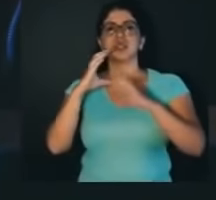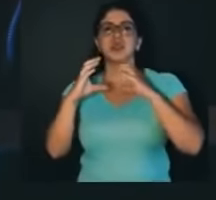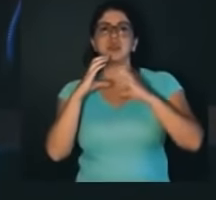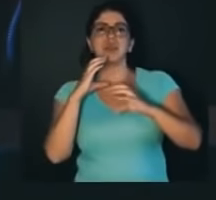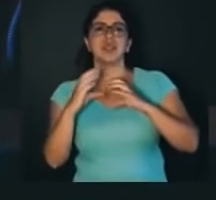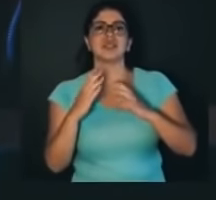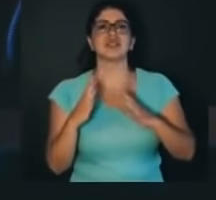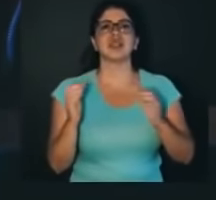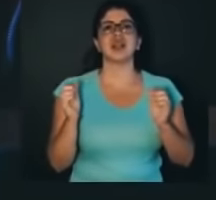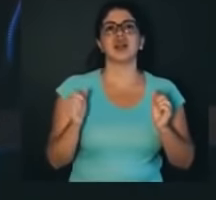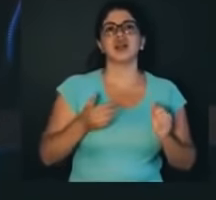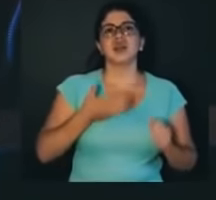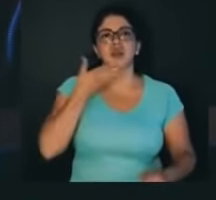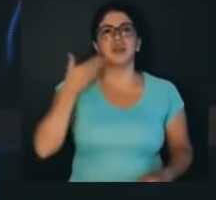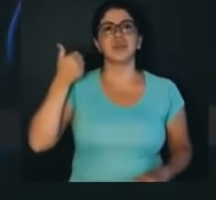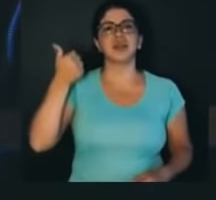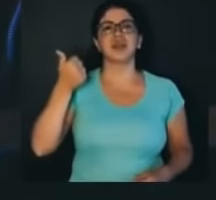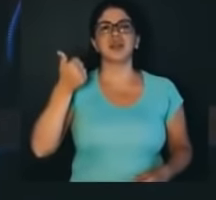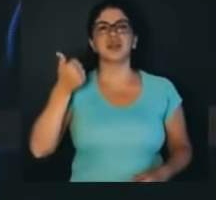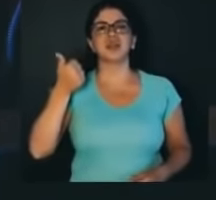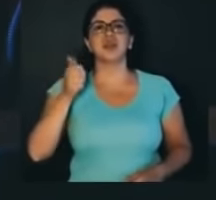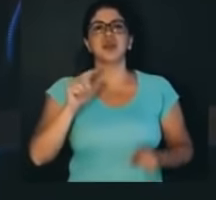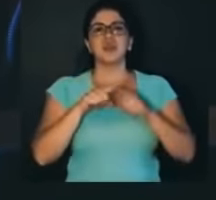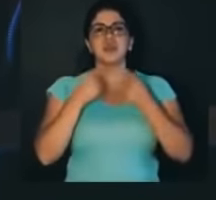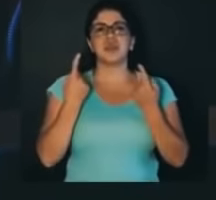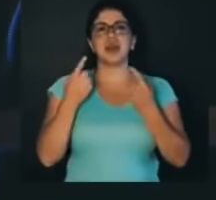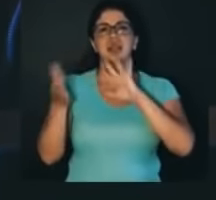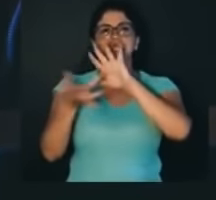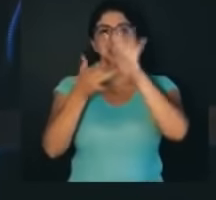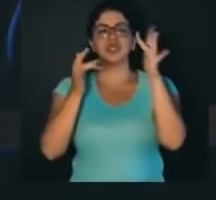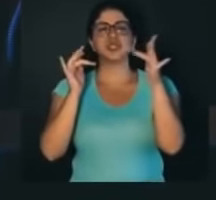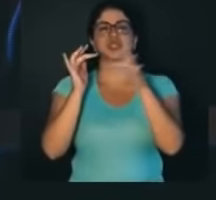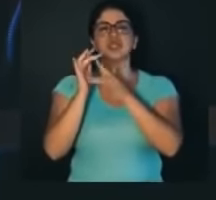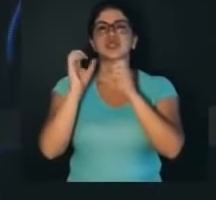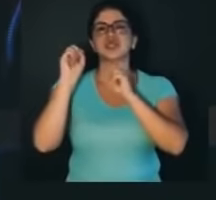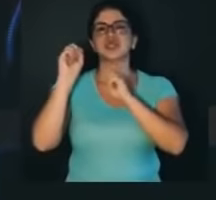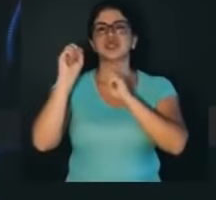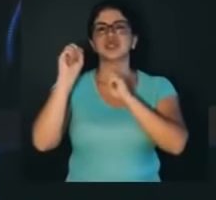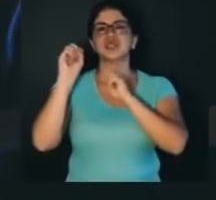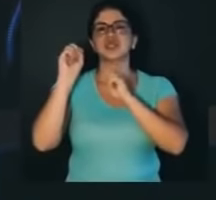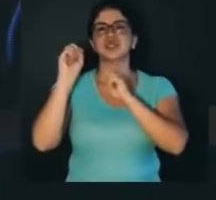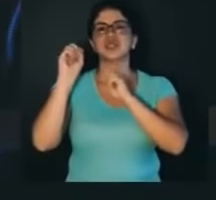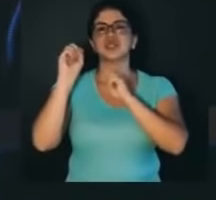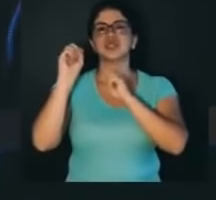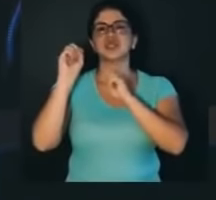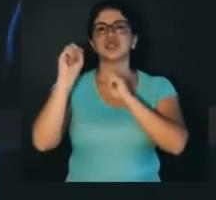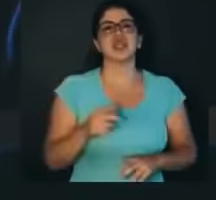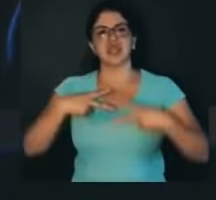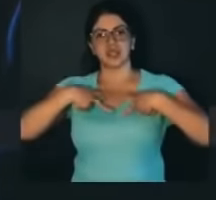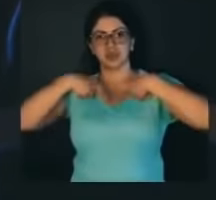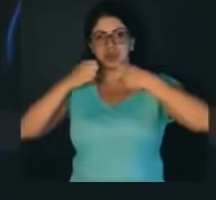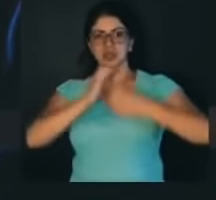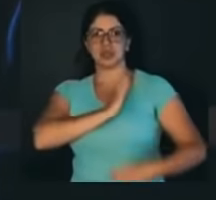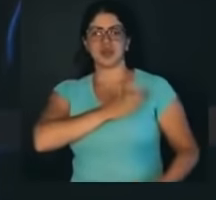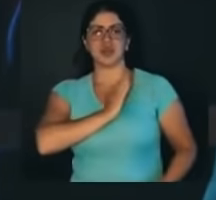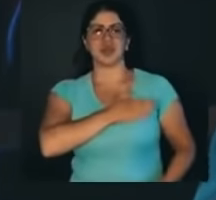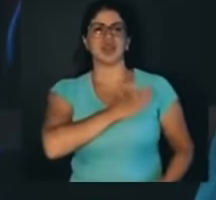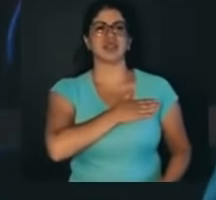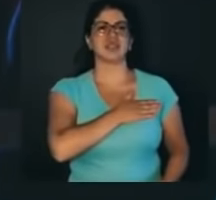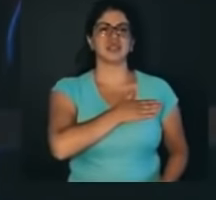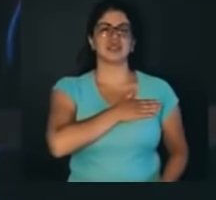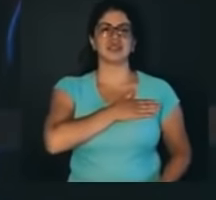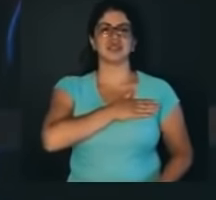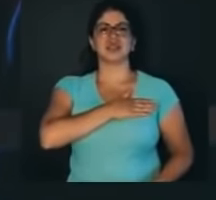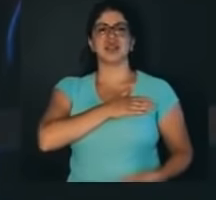do nosso coração, porque a nossa boca fala do que está cheio o nosso coração. Se o nosso coração